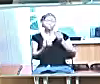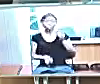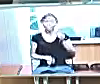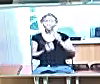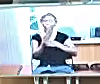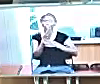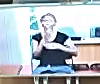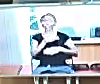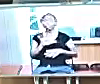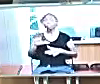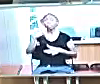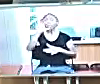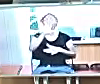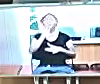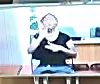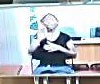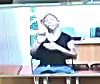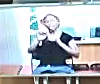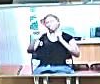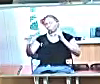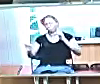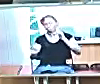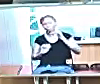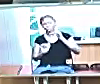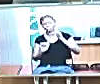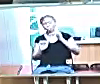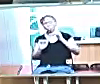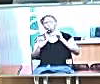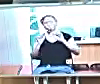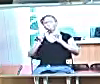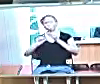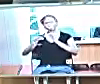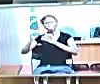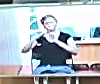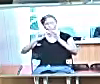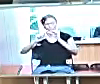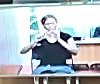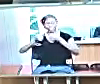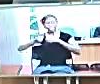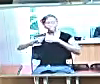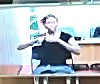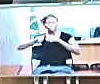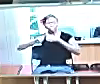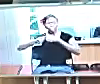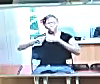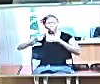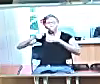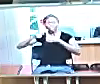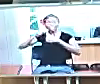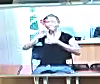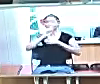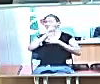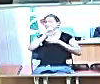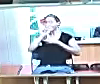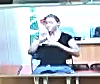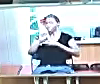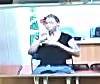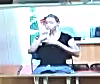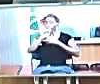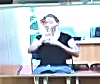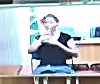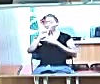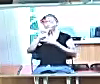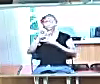na região do bairro mucuri no município de serra dos aimorés uma escola importante que esperamos nas próximas